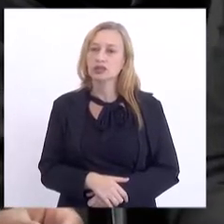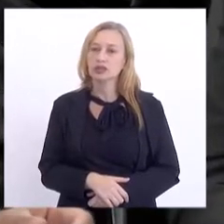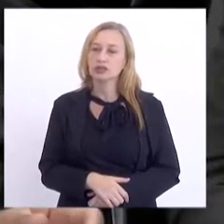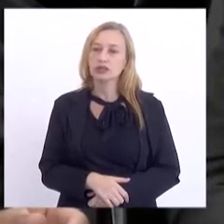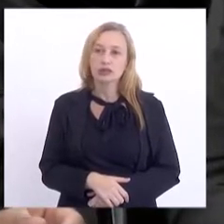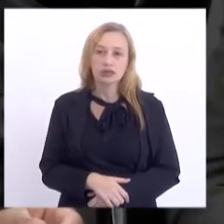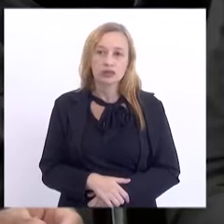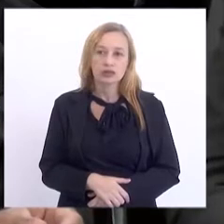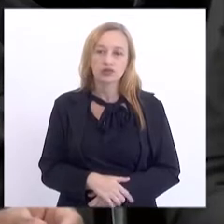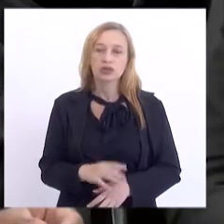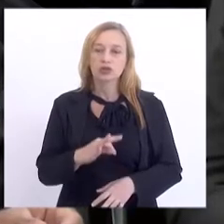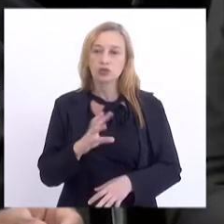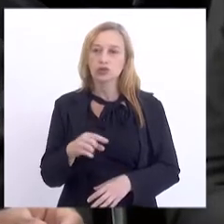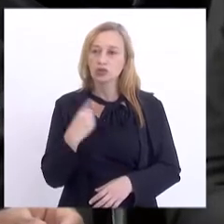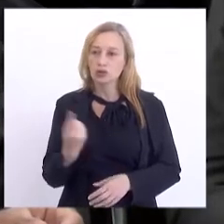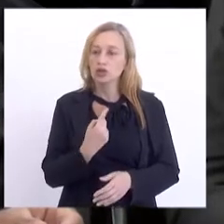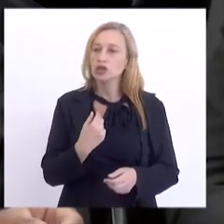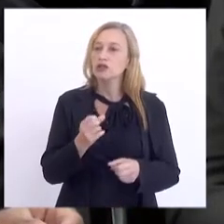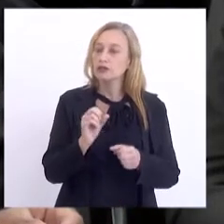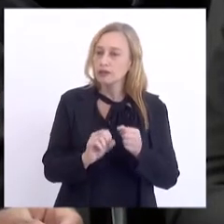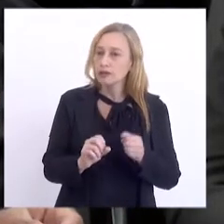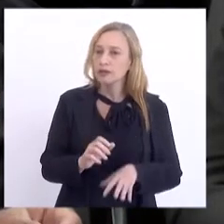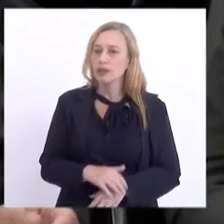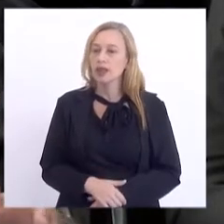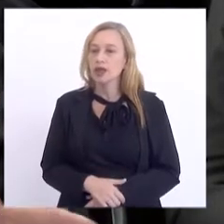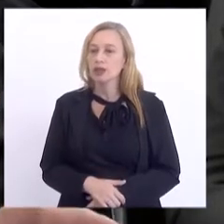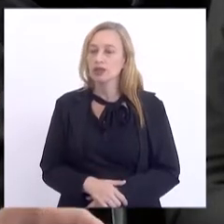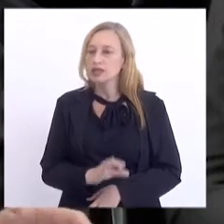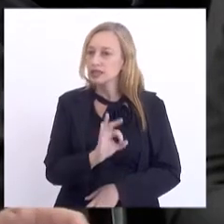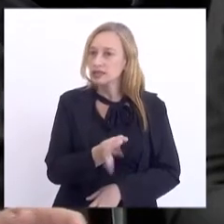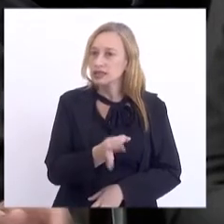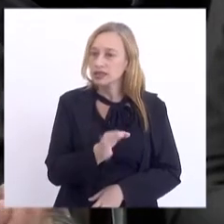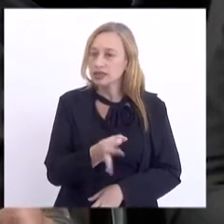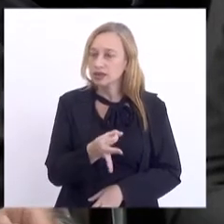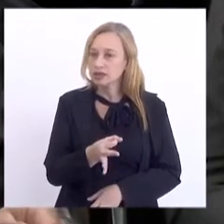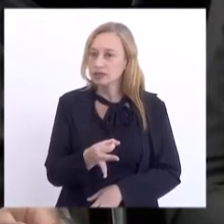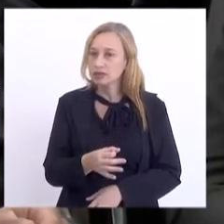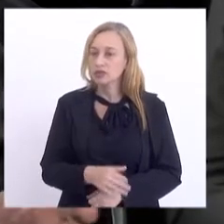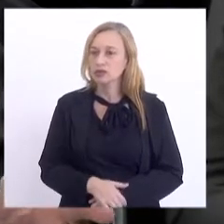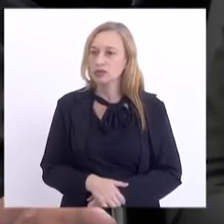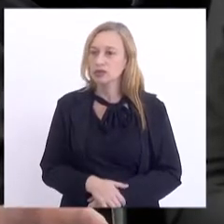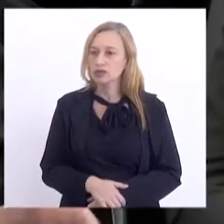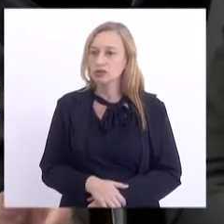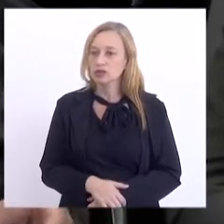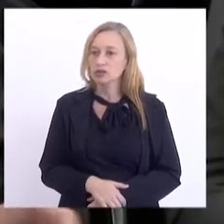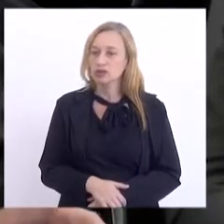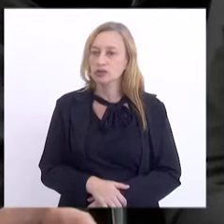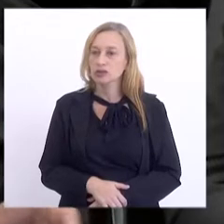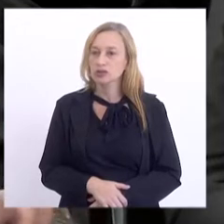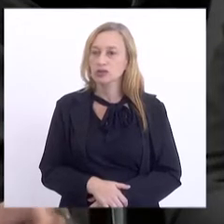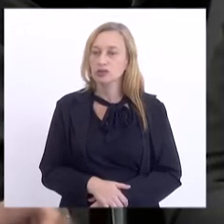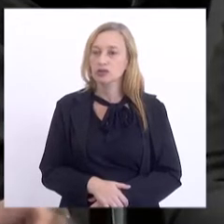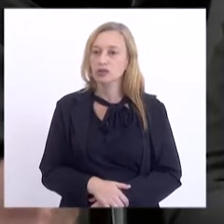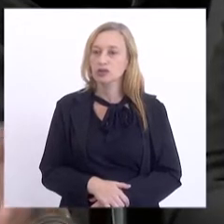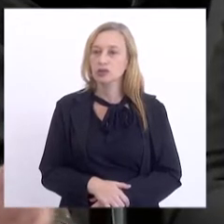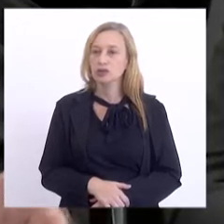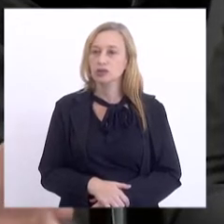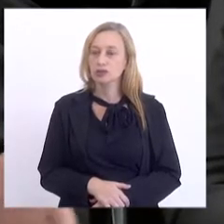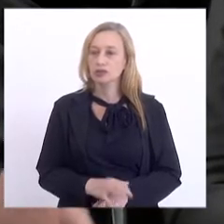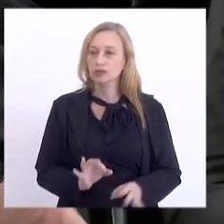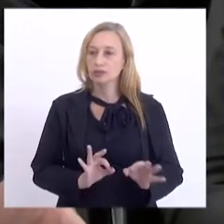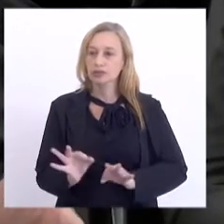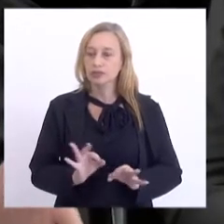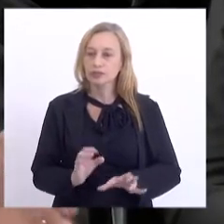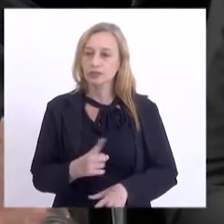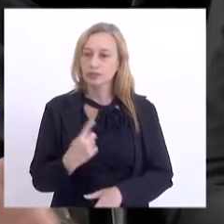que nós fizemos na lua exatamente para fonte 145 foi uma manobra que